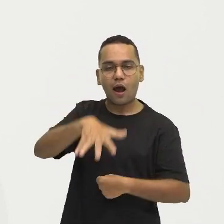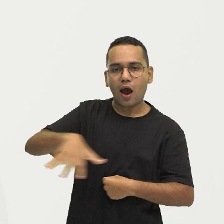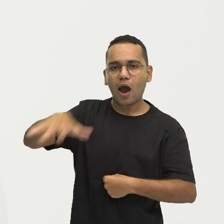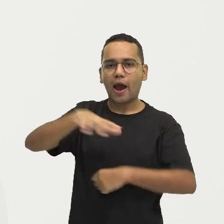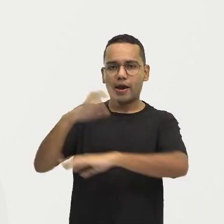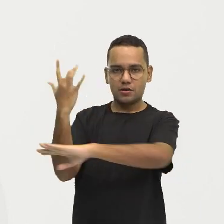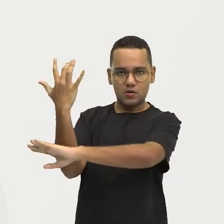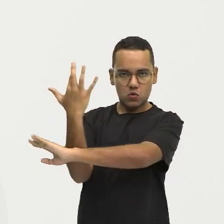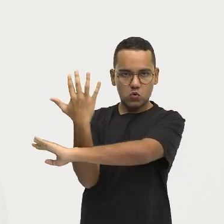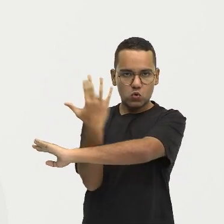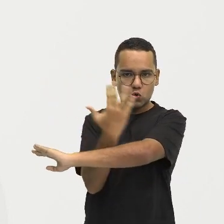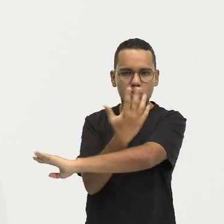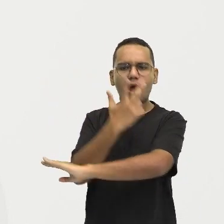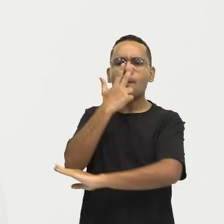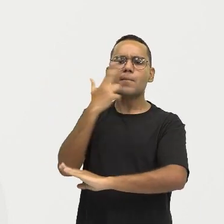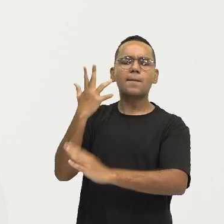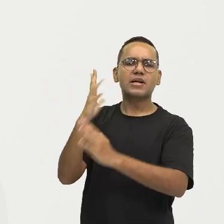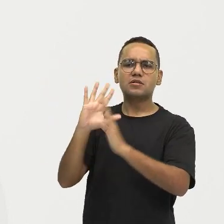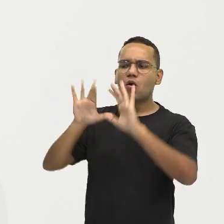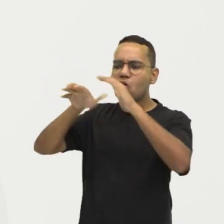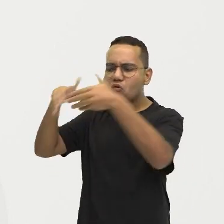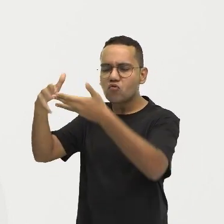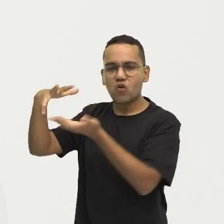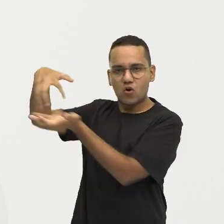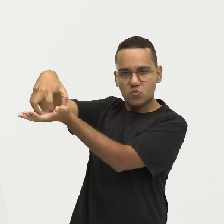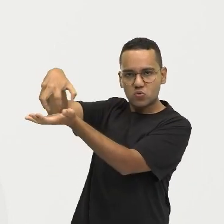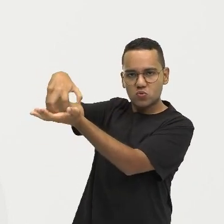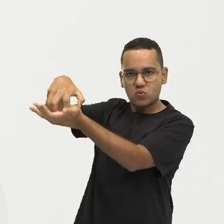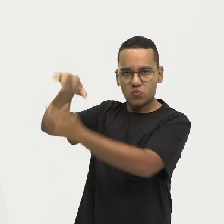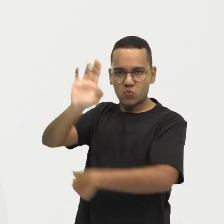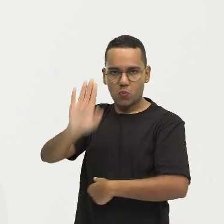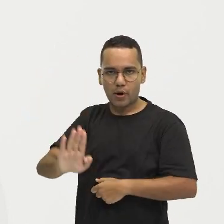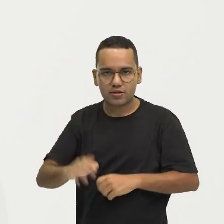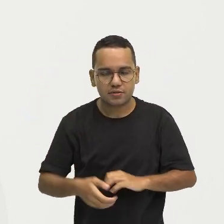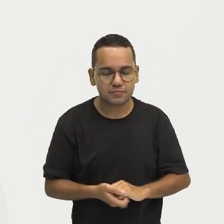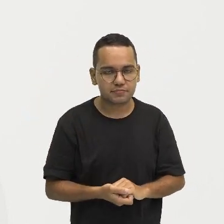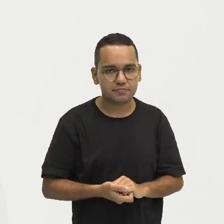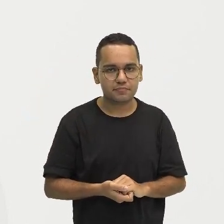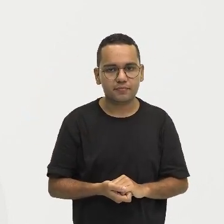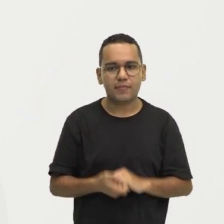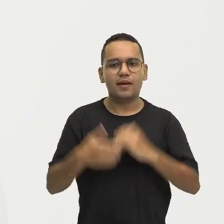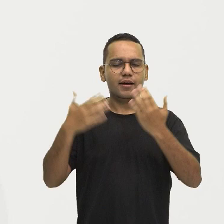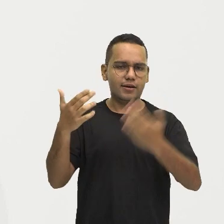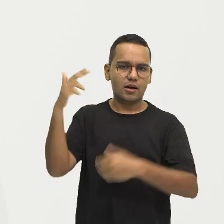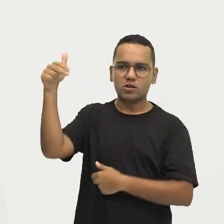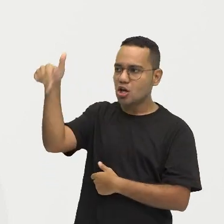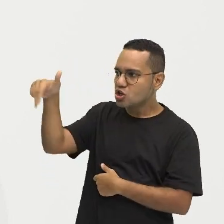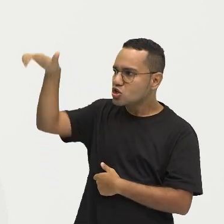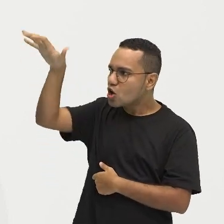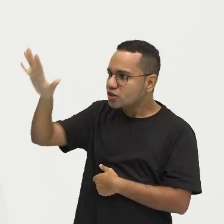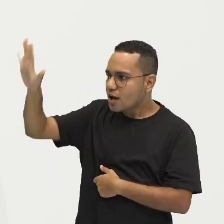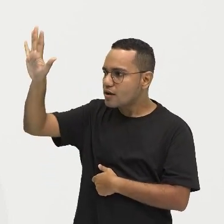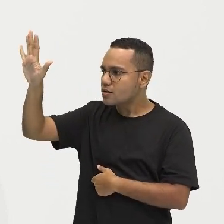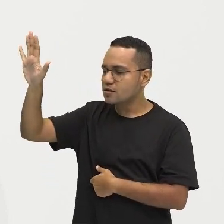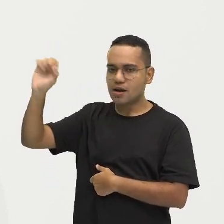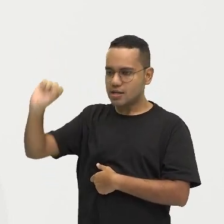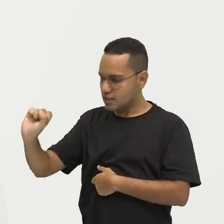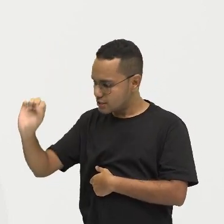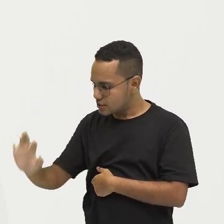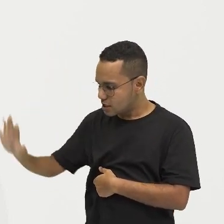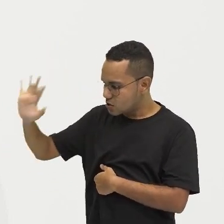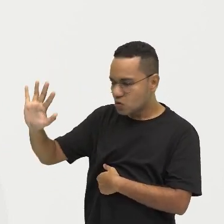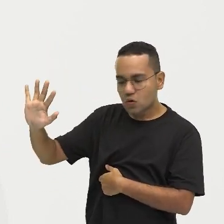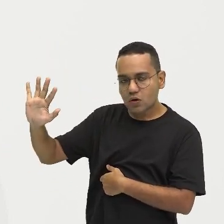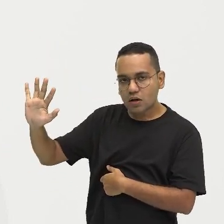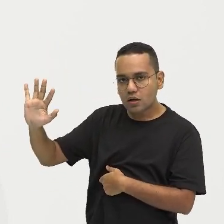aí bem ao centro, né? Ele está bem no centro aí do território brasileiro, né? Então, passa ali pela região Nordeste, Centro-Oeste e chega